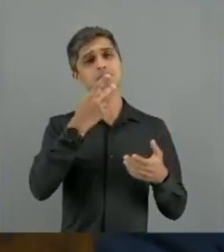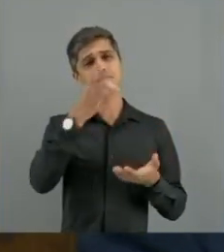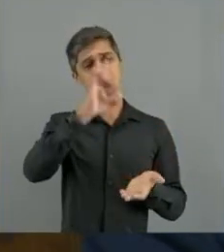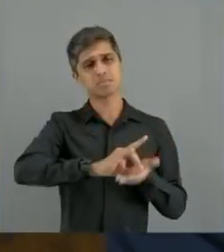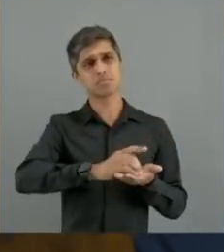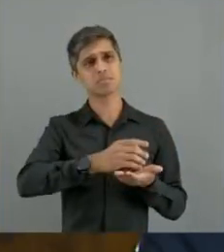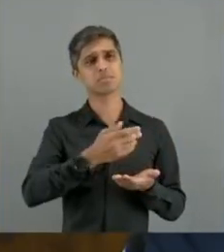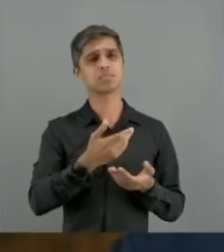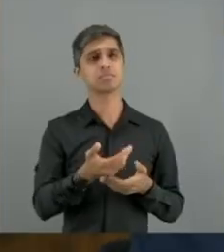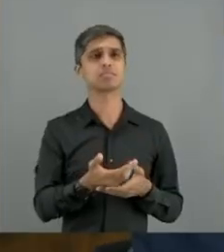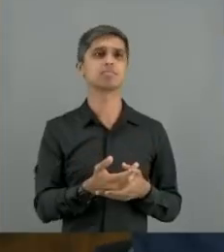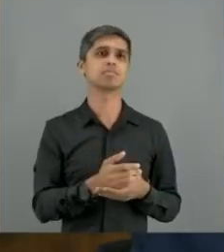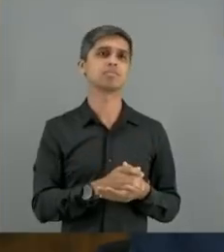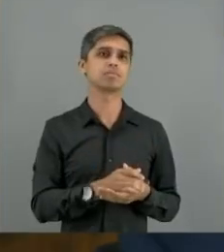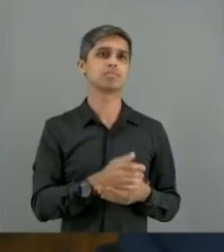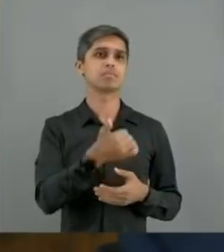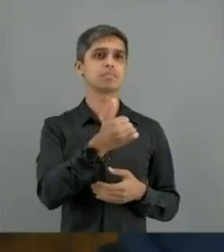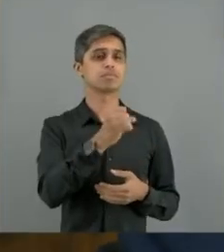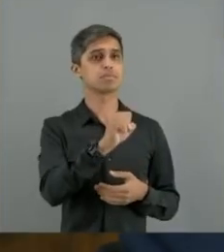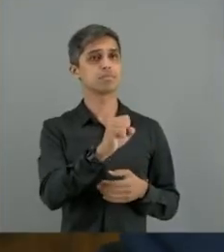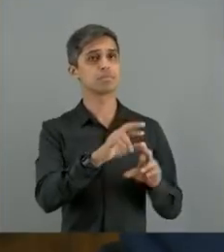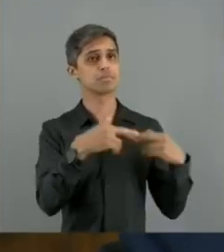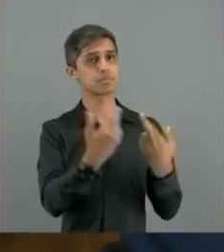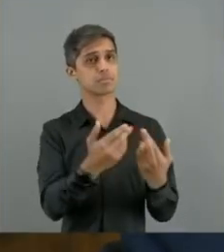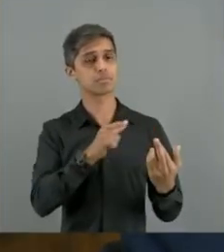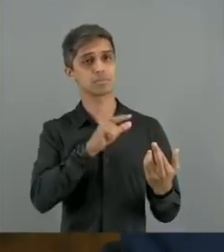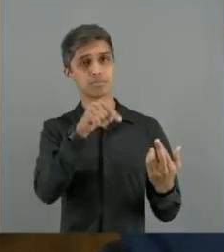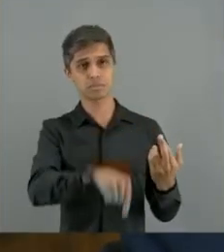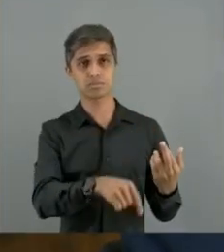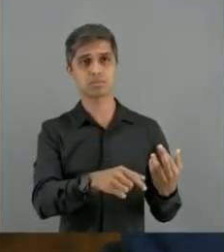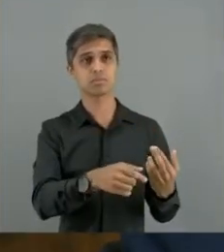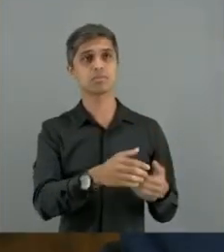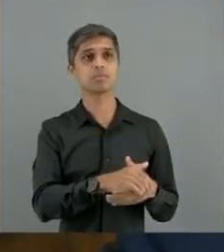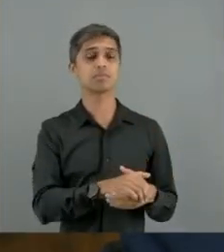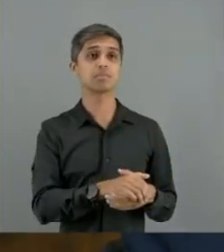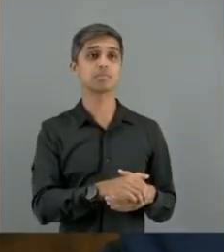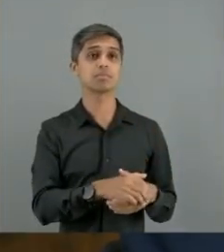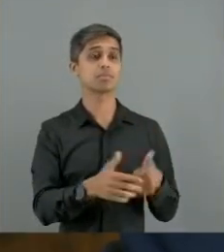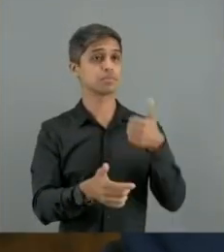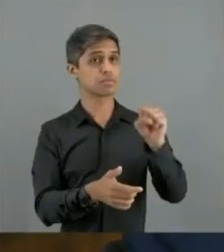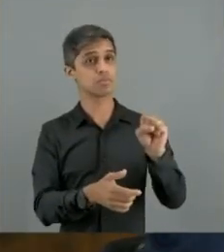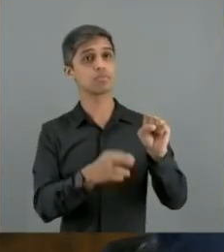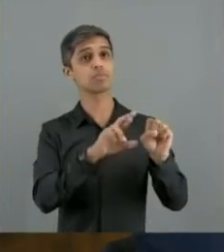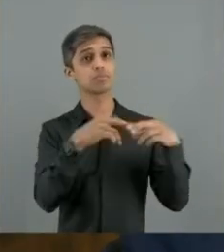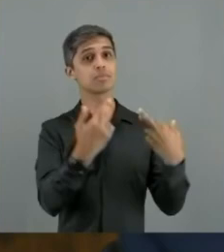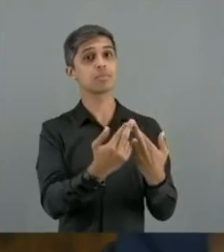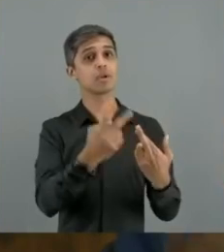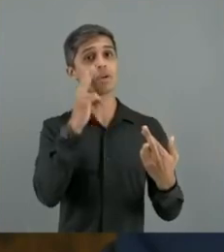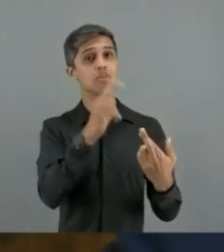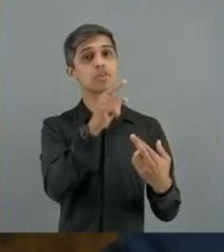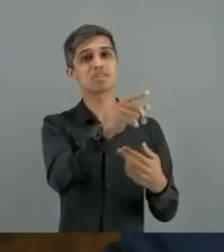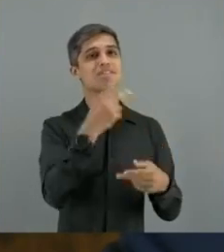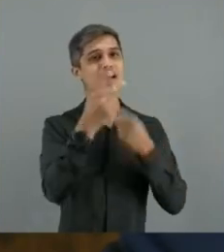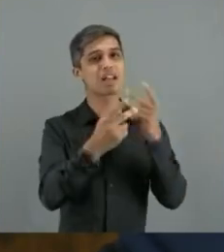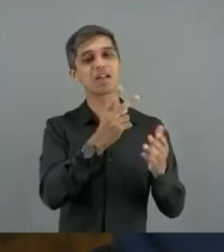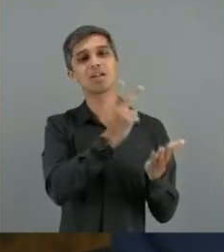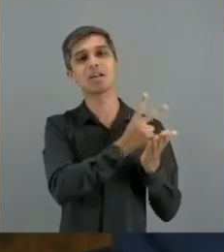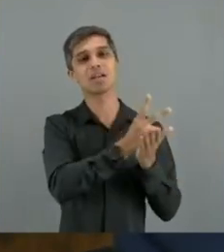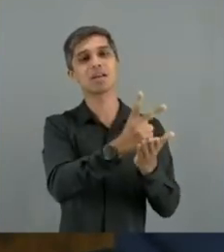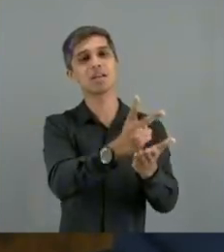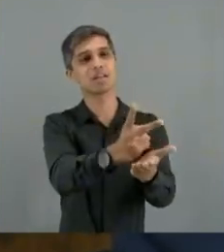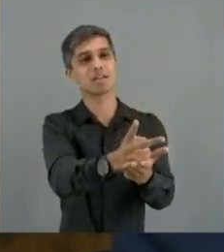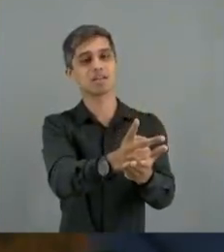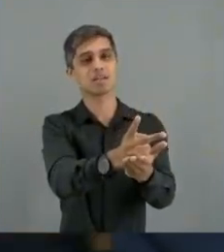senhora, é que essa é a 18ª reunião que nós temos aqui. E há 18 reuniões eu escutei da senhora, do representante do Partido dos